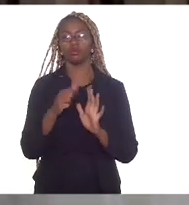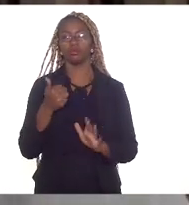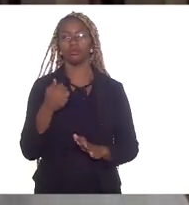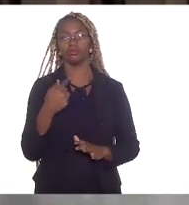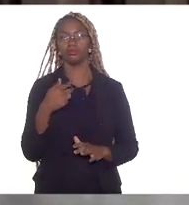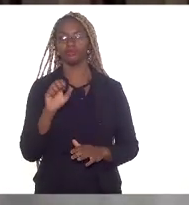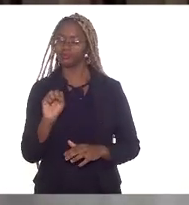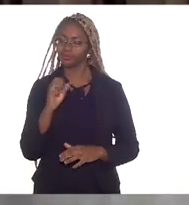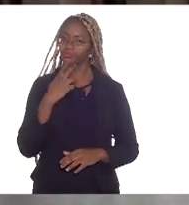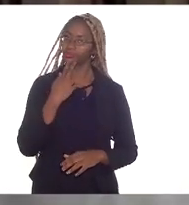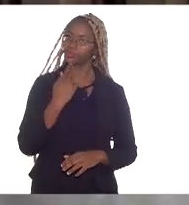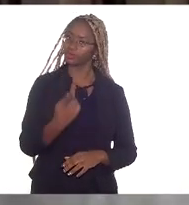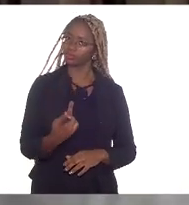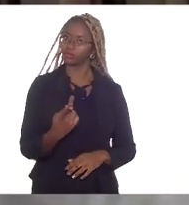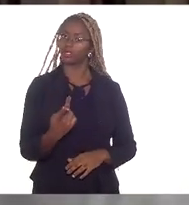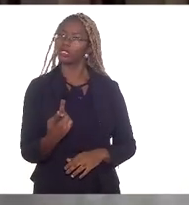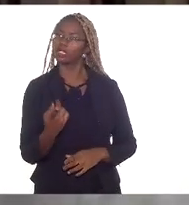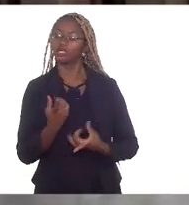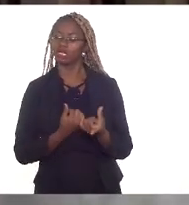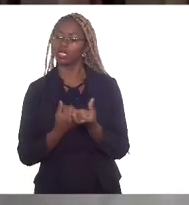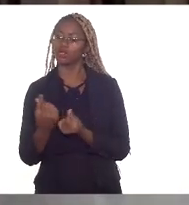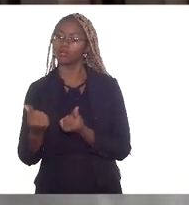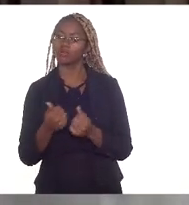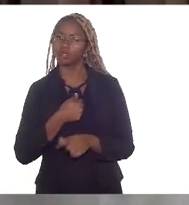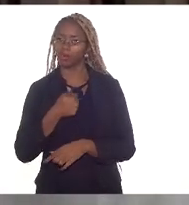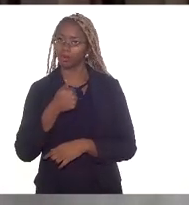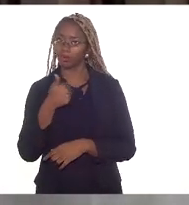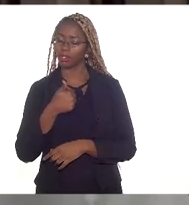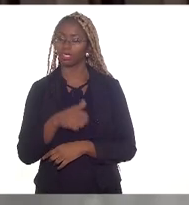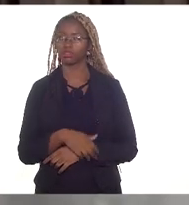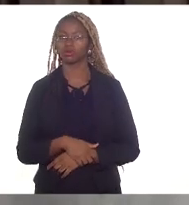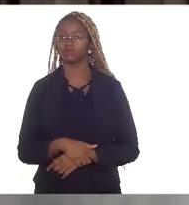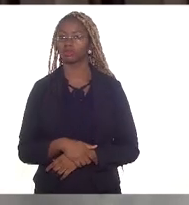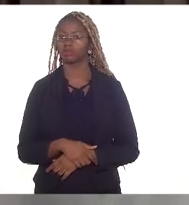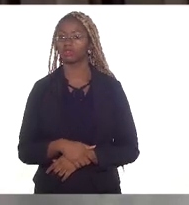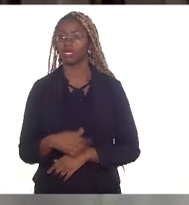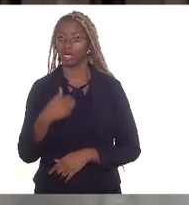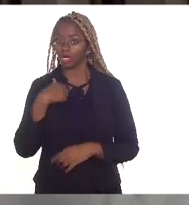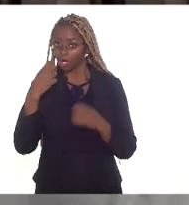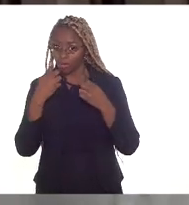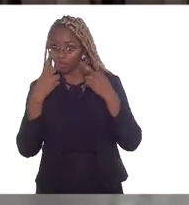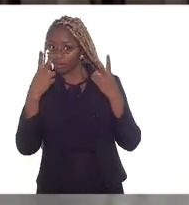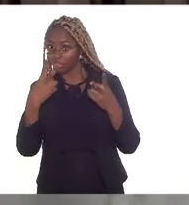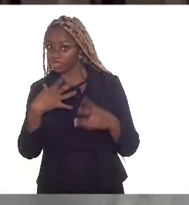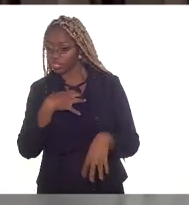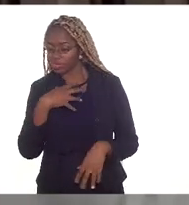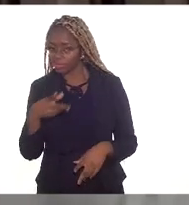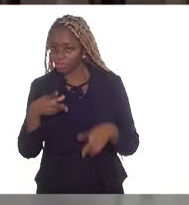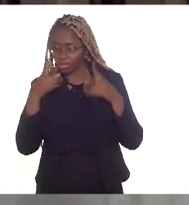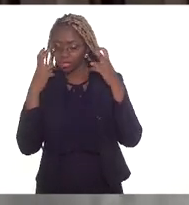que fala das despesas primárias, o que eu vejo é,